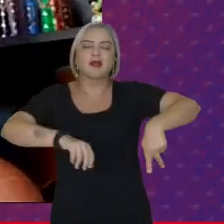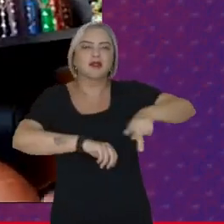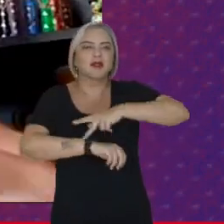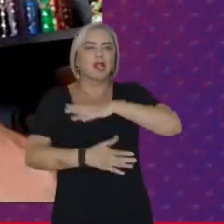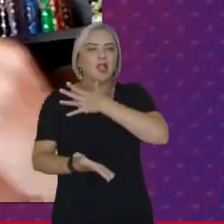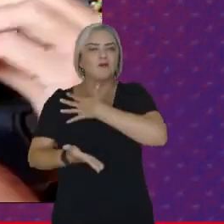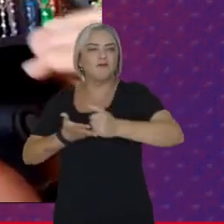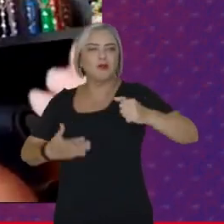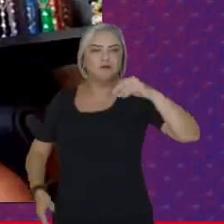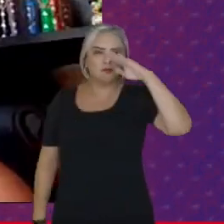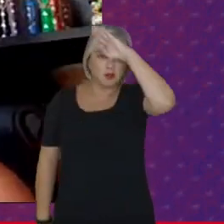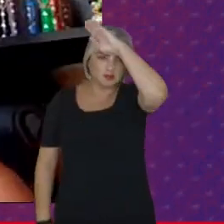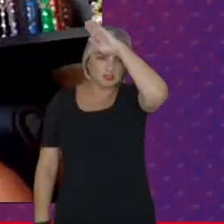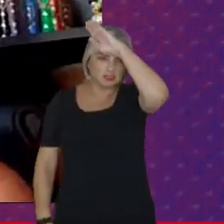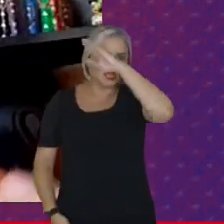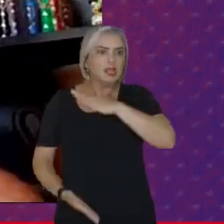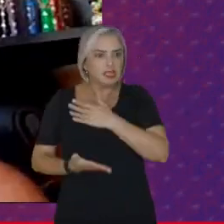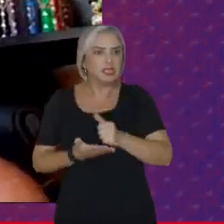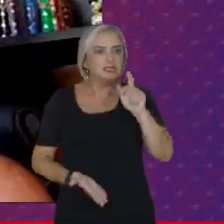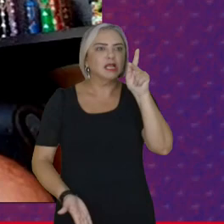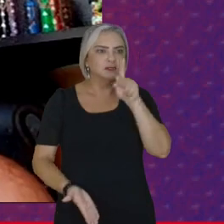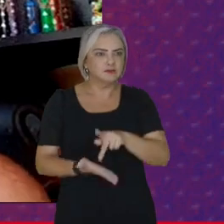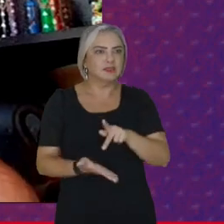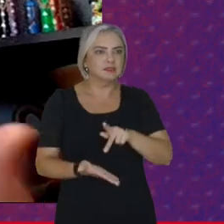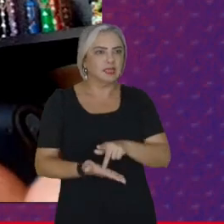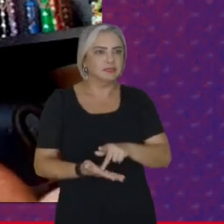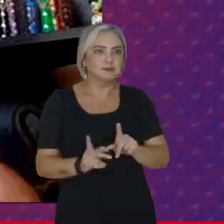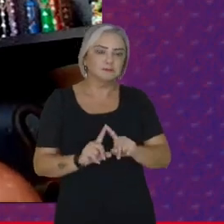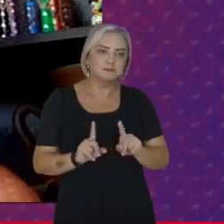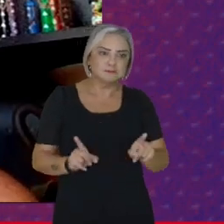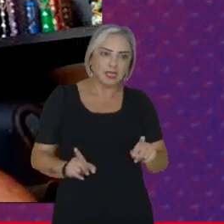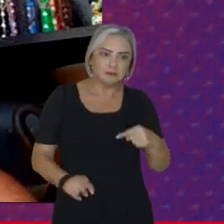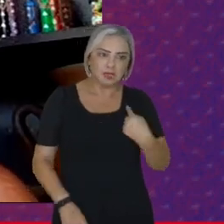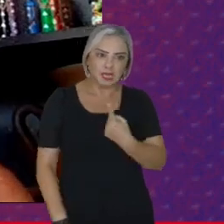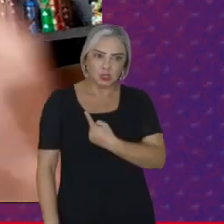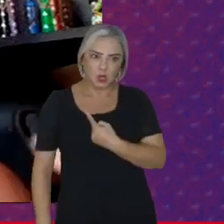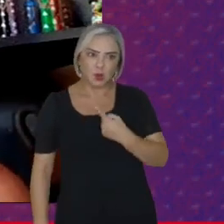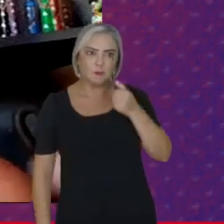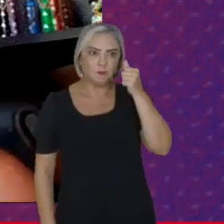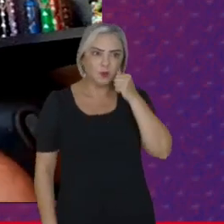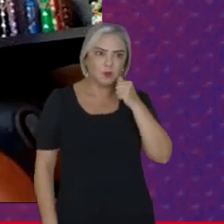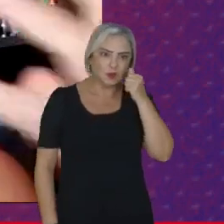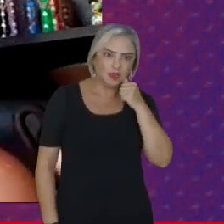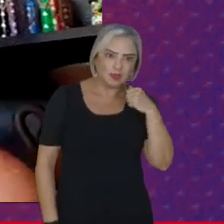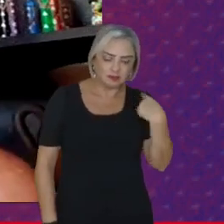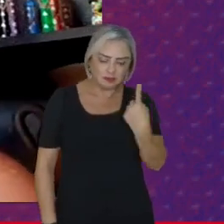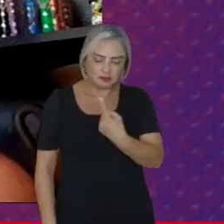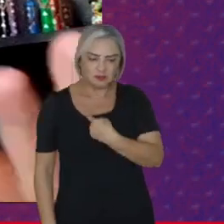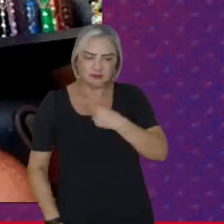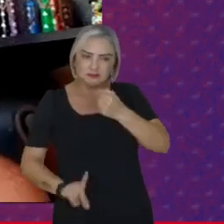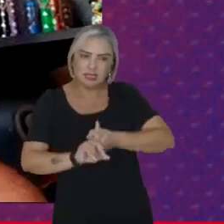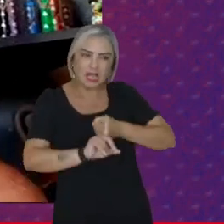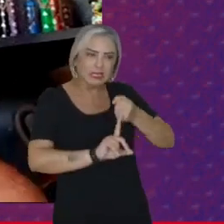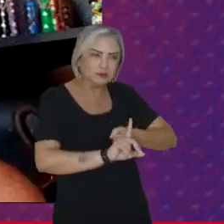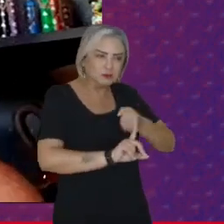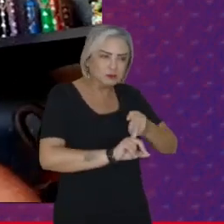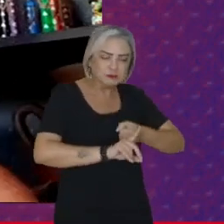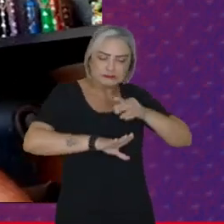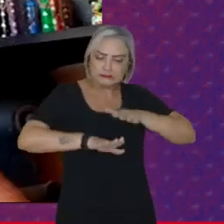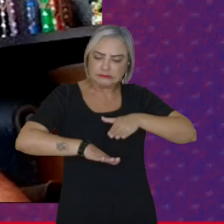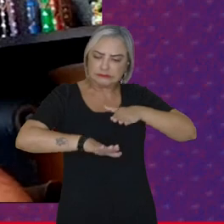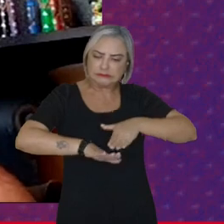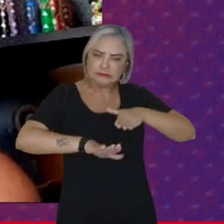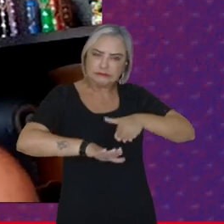Fora Bolsonaro, e que ele saia de vez. Mas para nós mulheres, para nós que estamos na luta, nesse